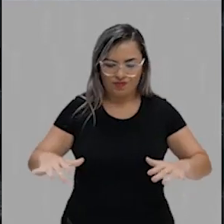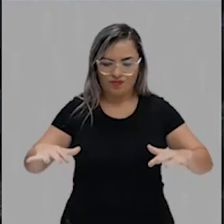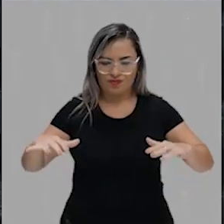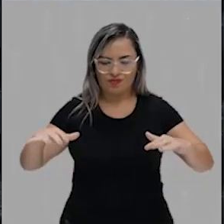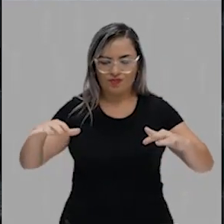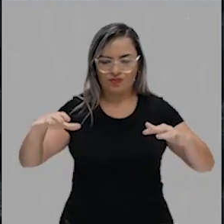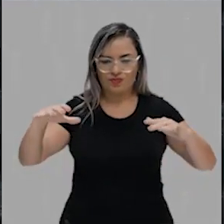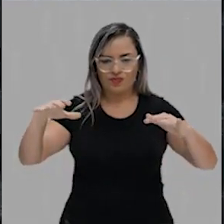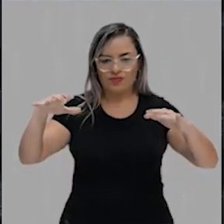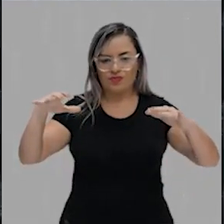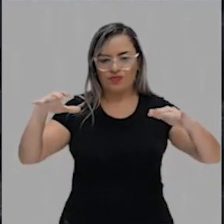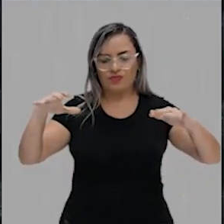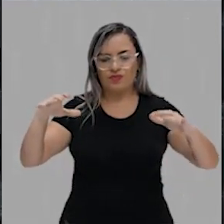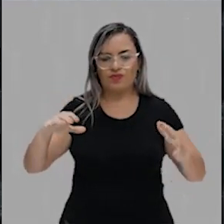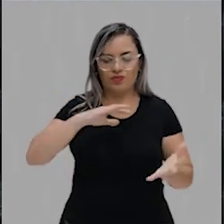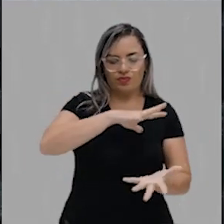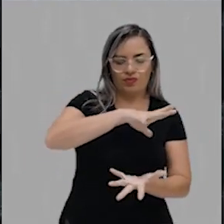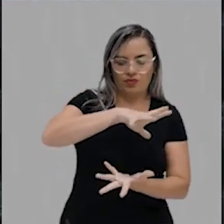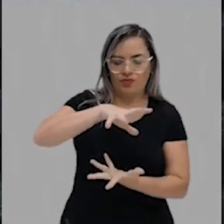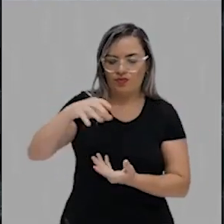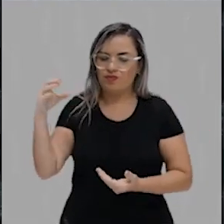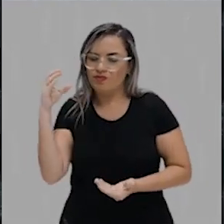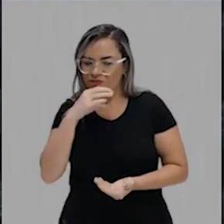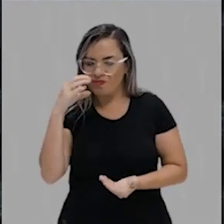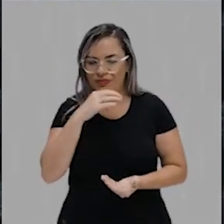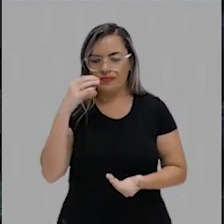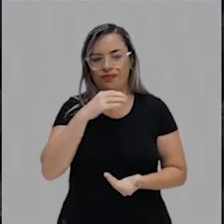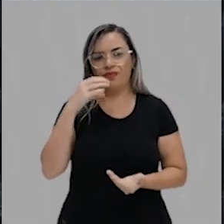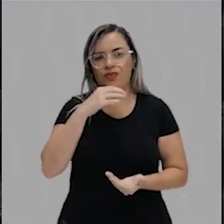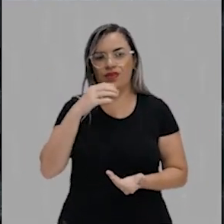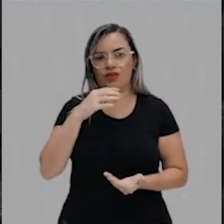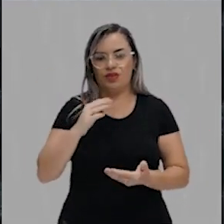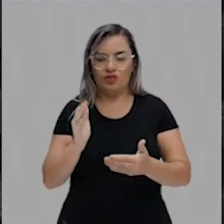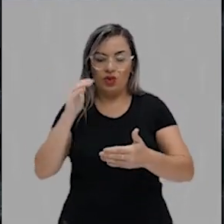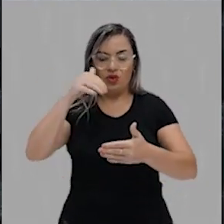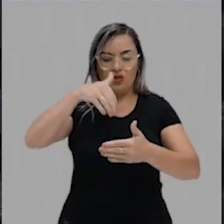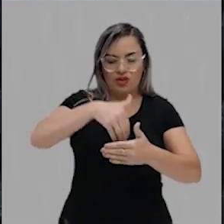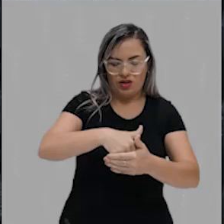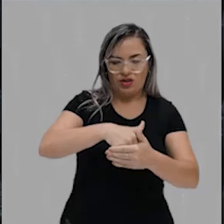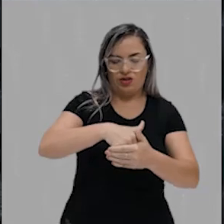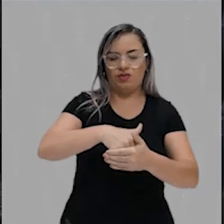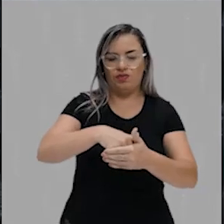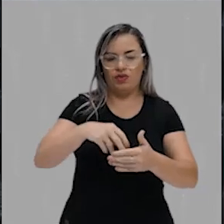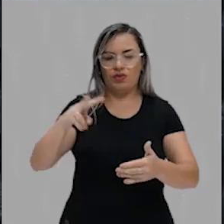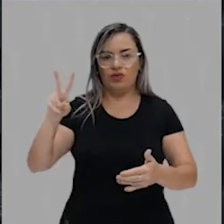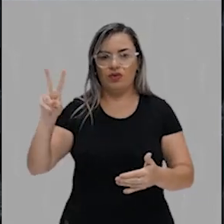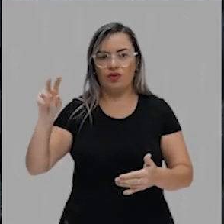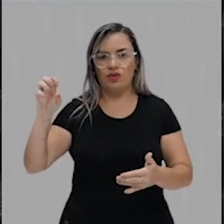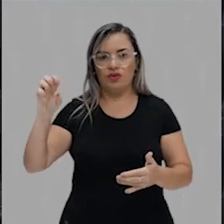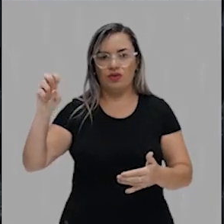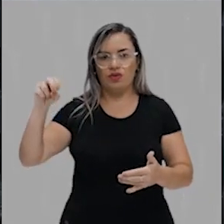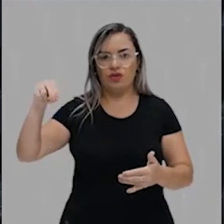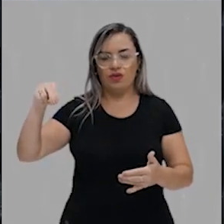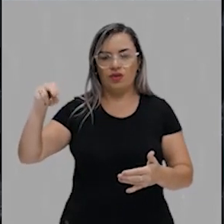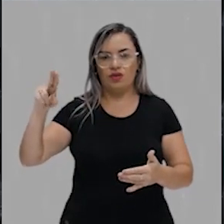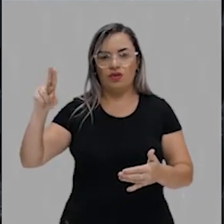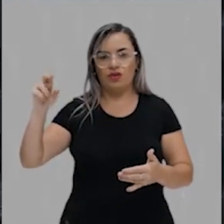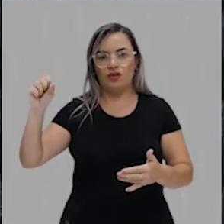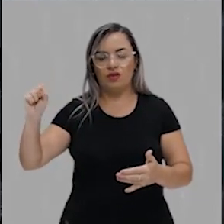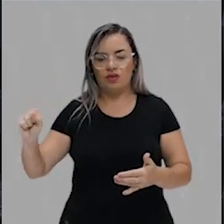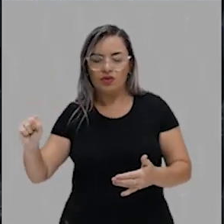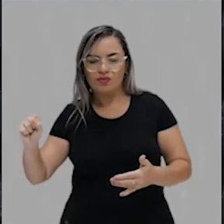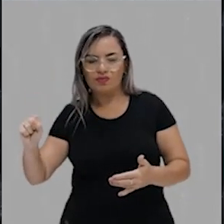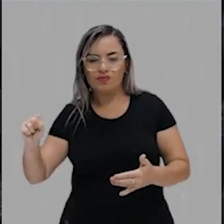estufa que estão ali naquele planeta. Então, como tem muitos gases do efeito estufa, esse planeta ele tem